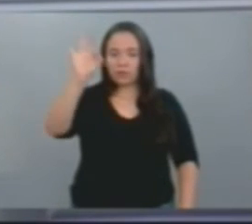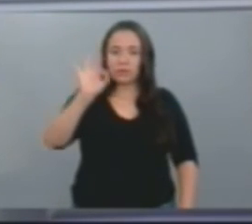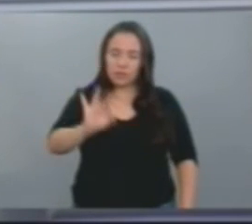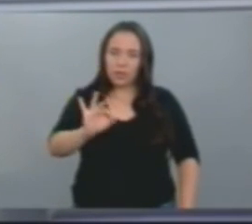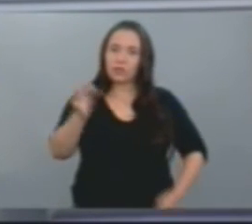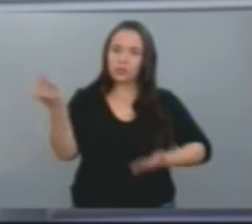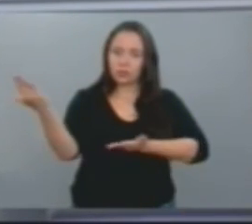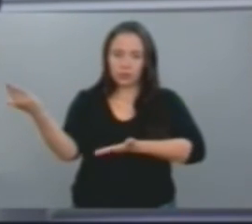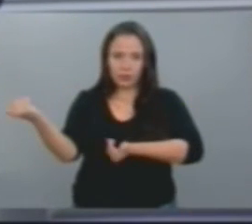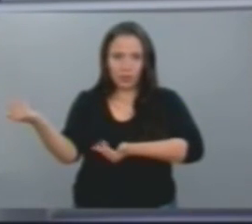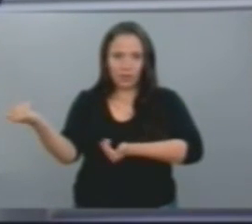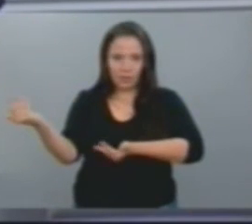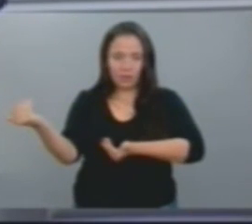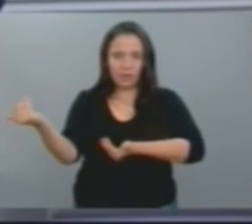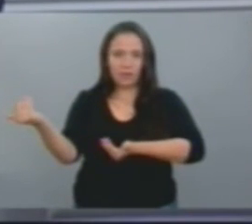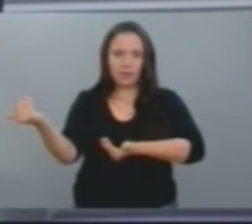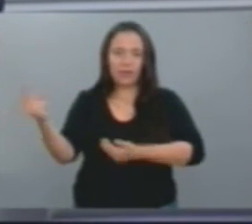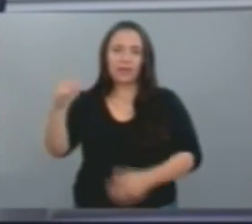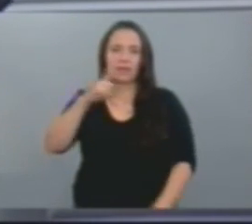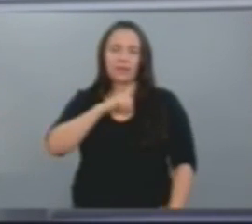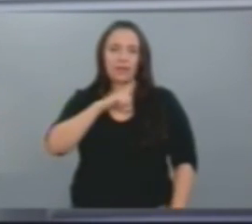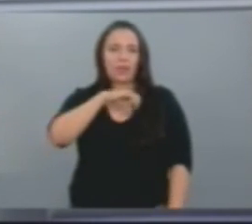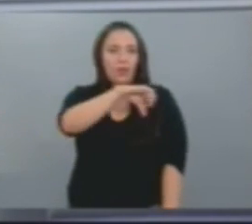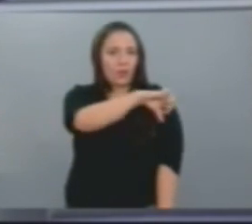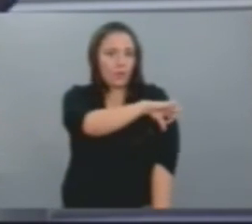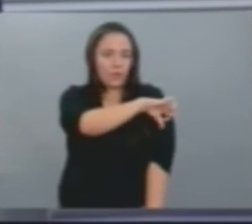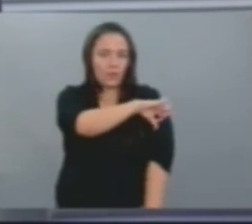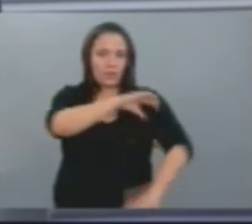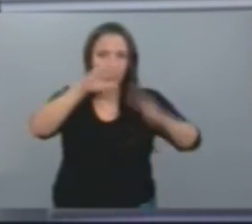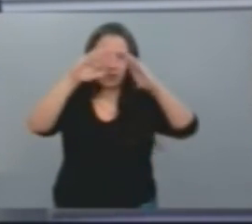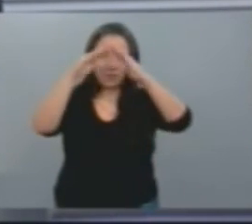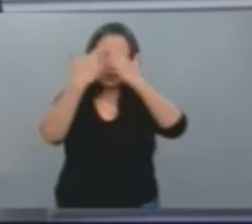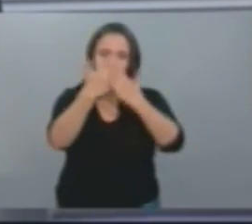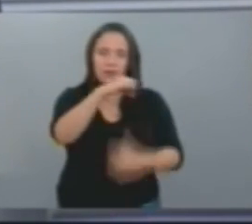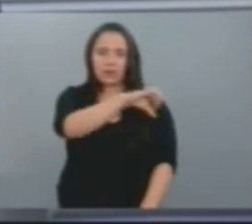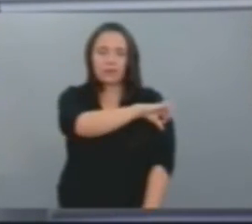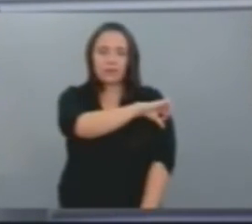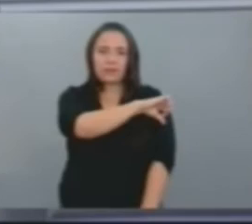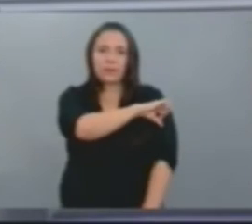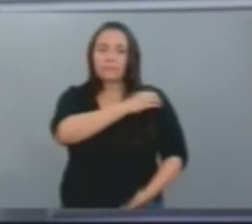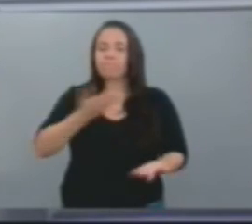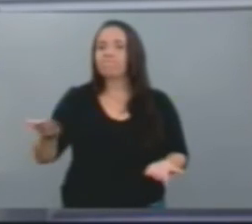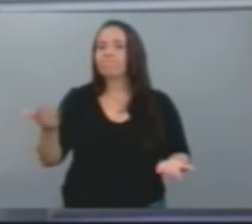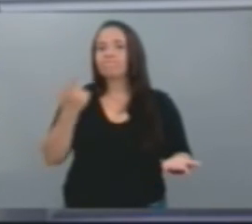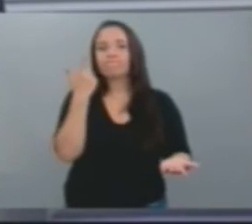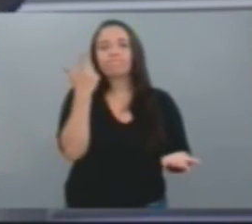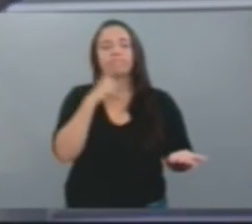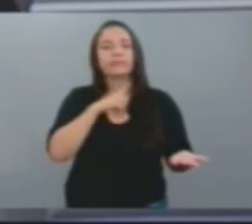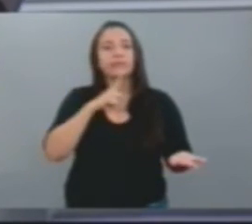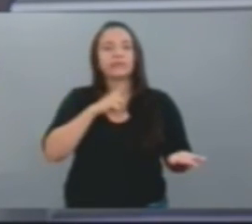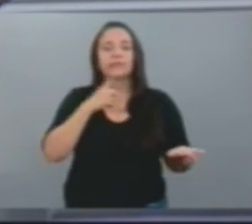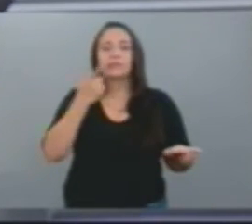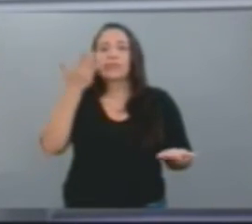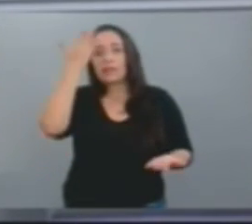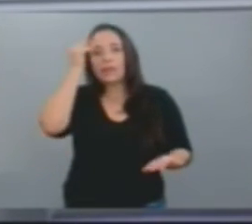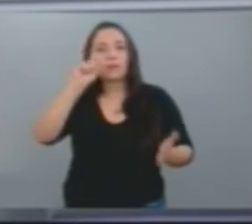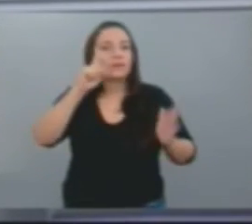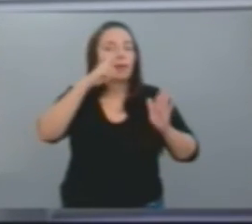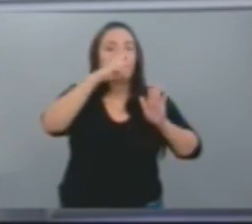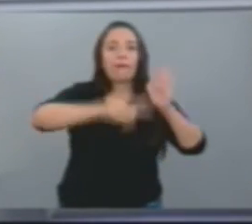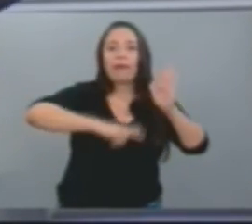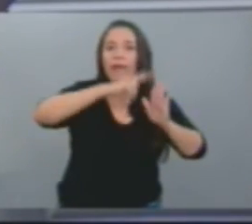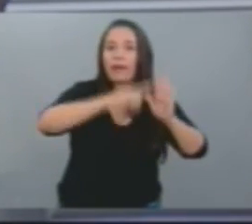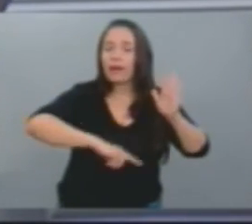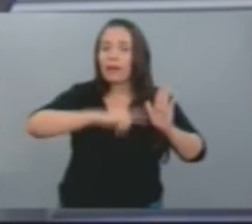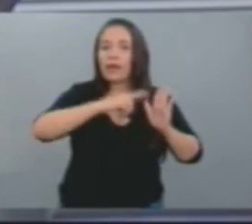nossos jovens que estão no 9º ano estão em um estado crítico ou muito crítico, ou seja, ou não